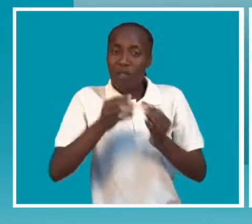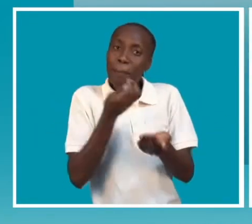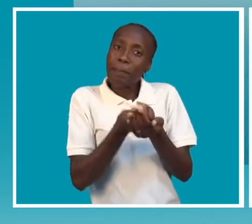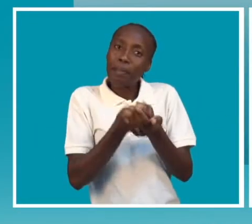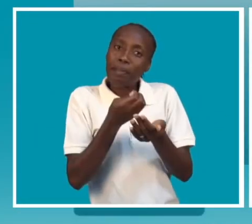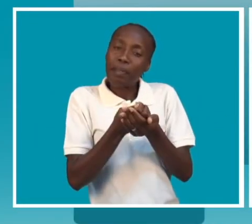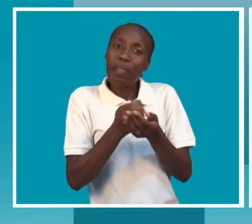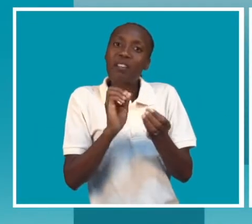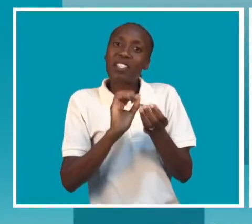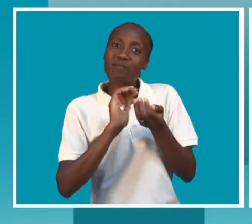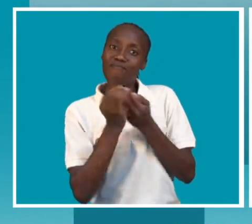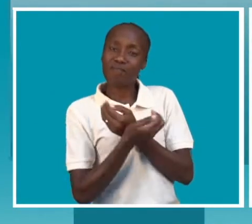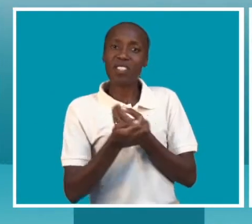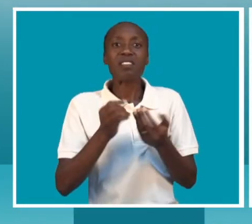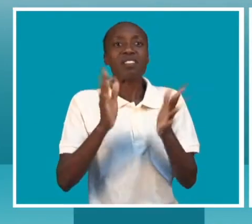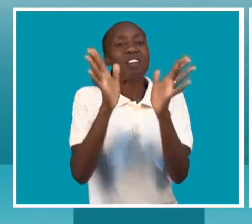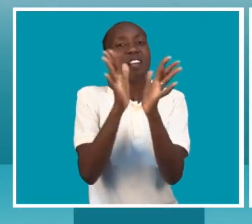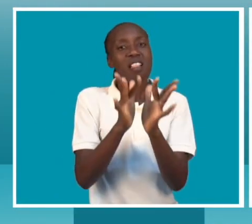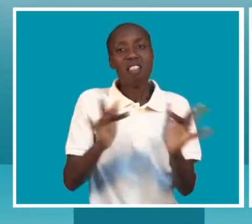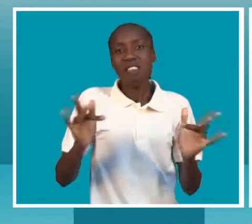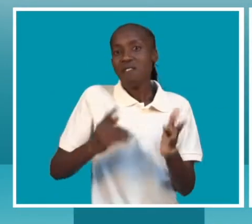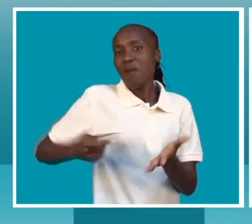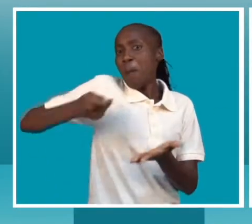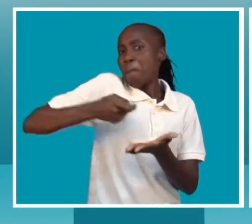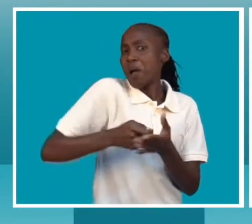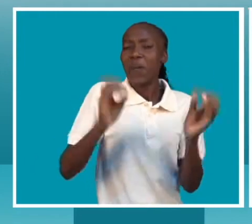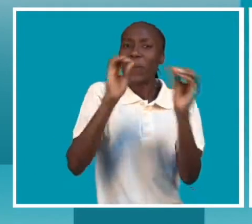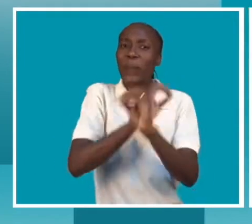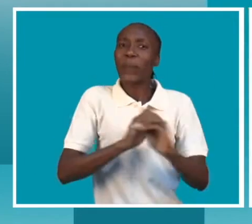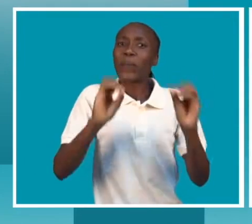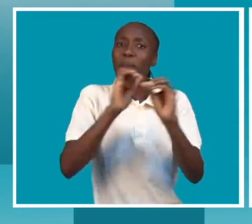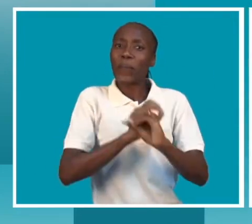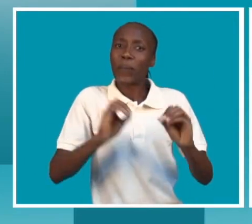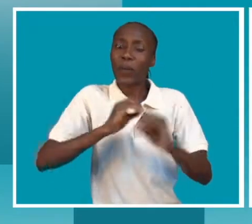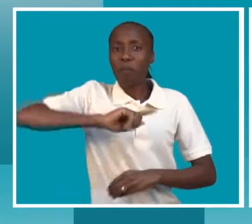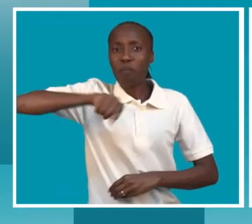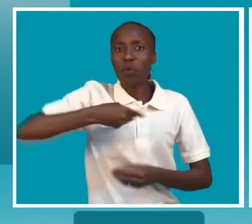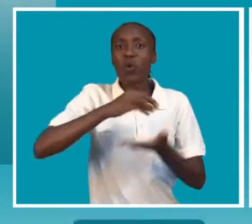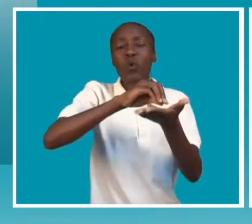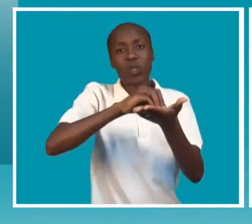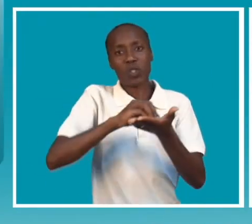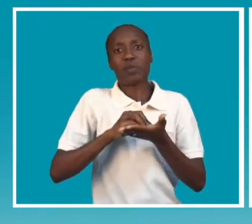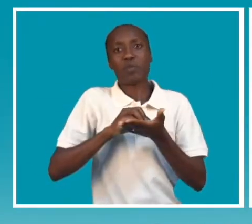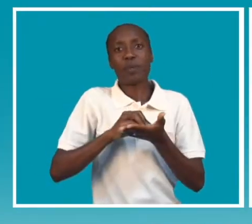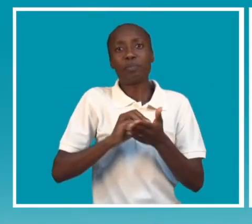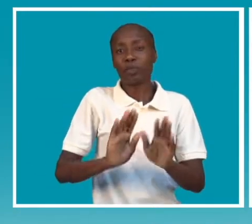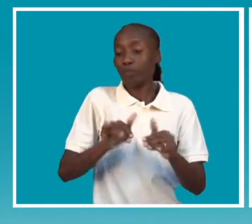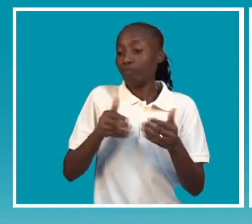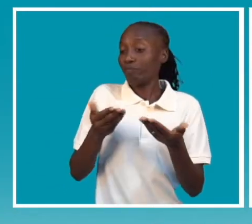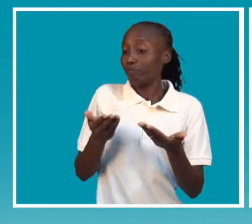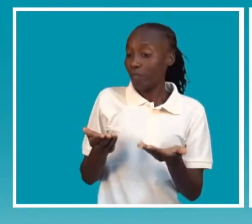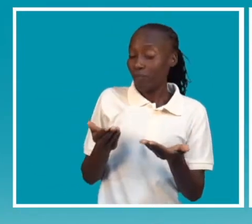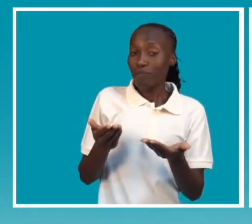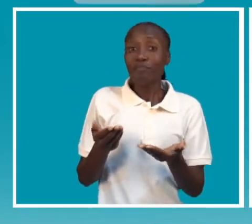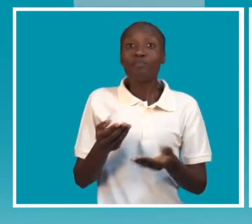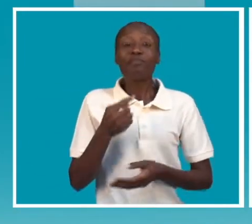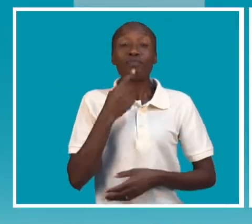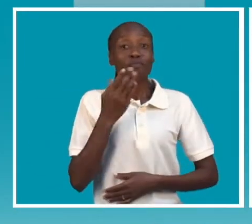grátis, não se cobram nada, não se dão para tudo para mim. Com a Belinda,